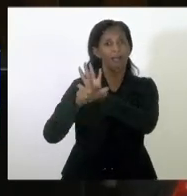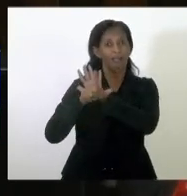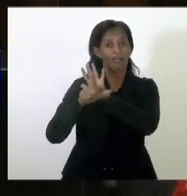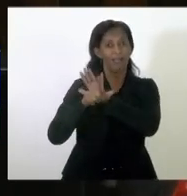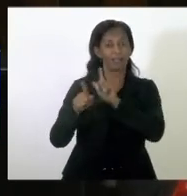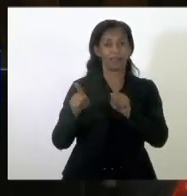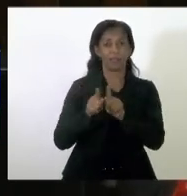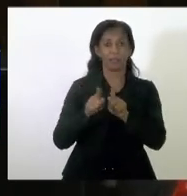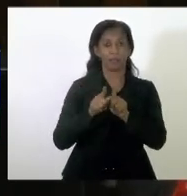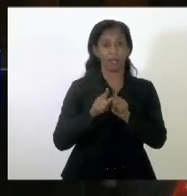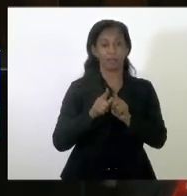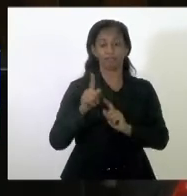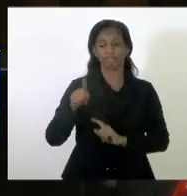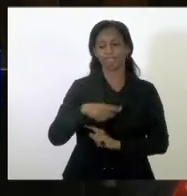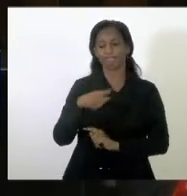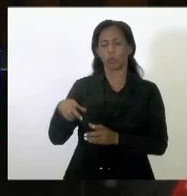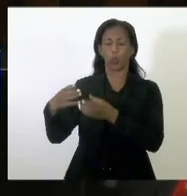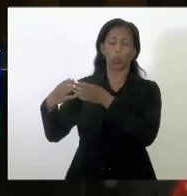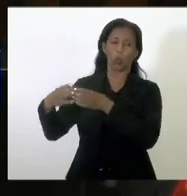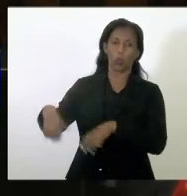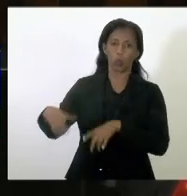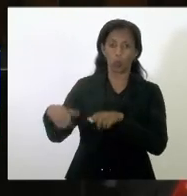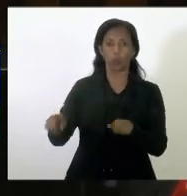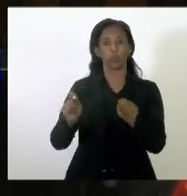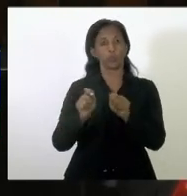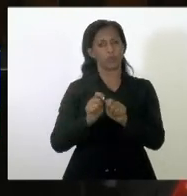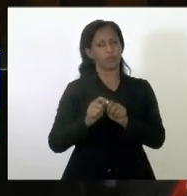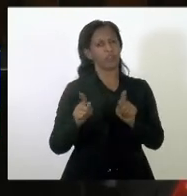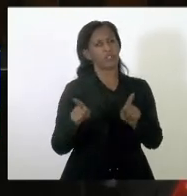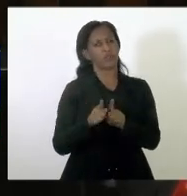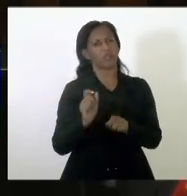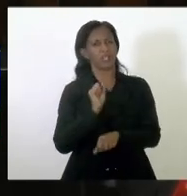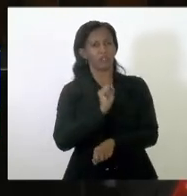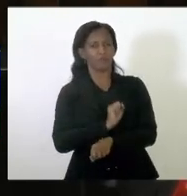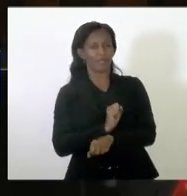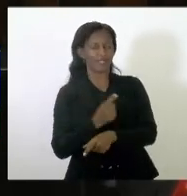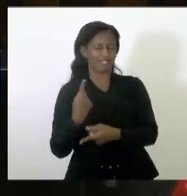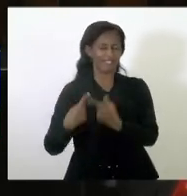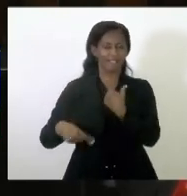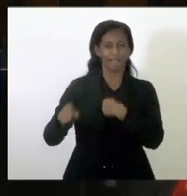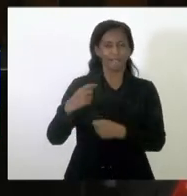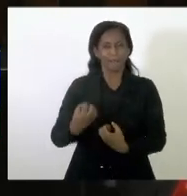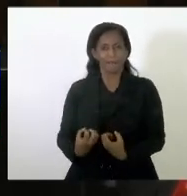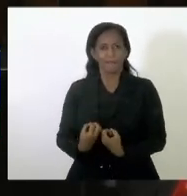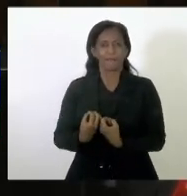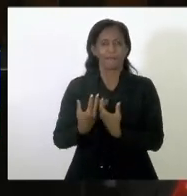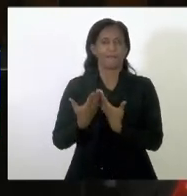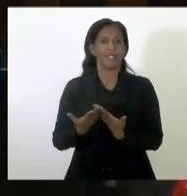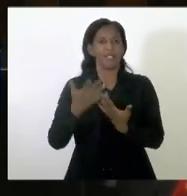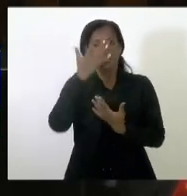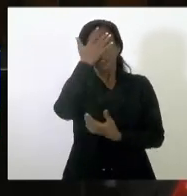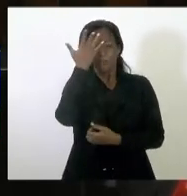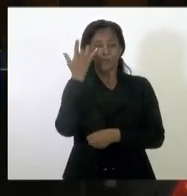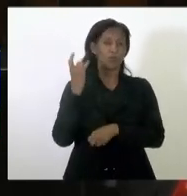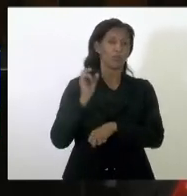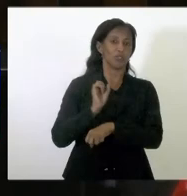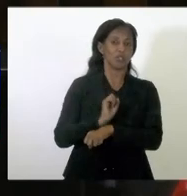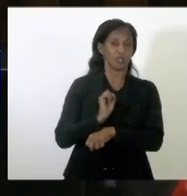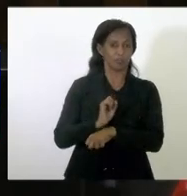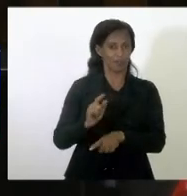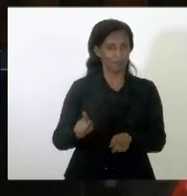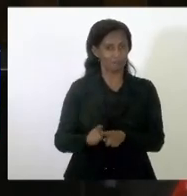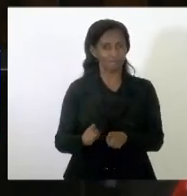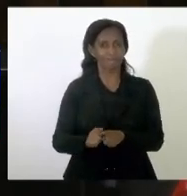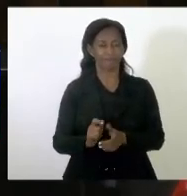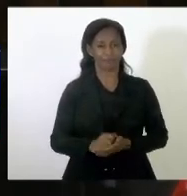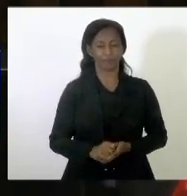a validade dos concursos, o que fez com que a esperança reaquecesse em muitas pessoas que aguardam nas diferentes carreiras.